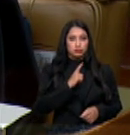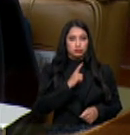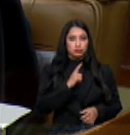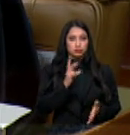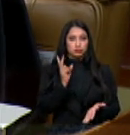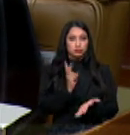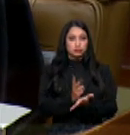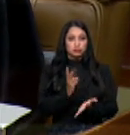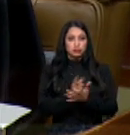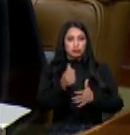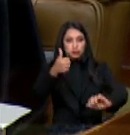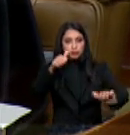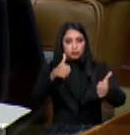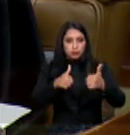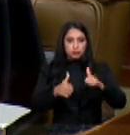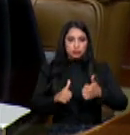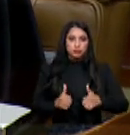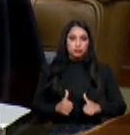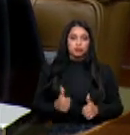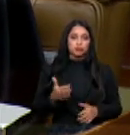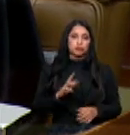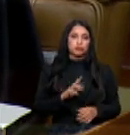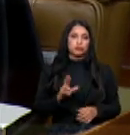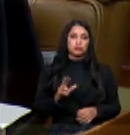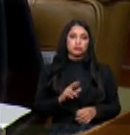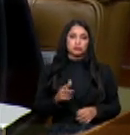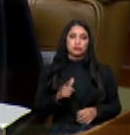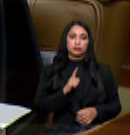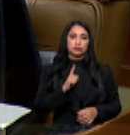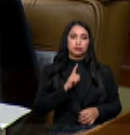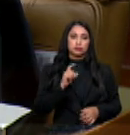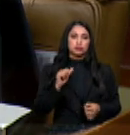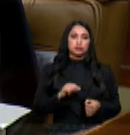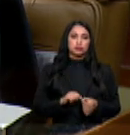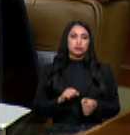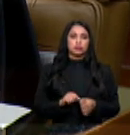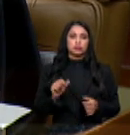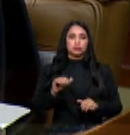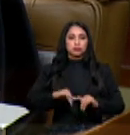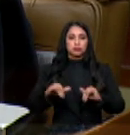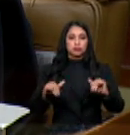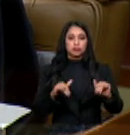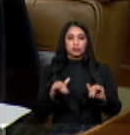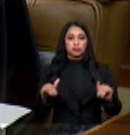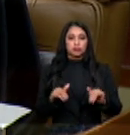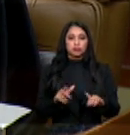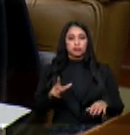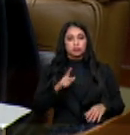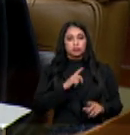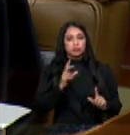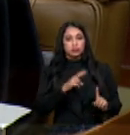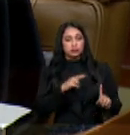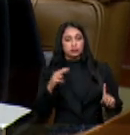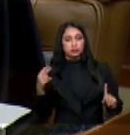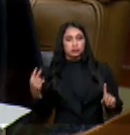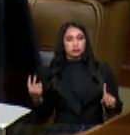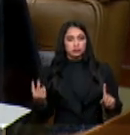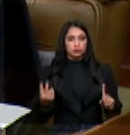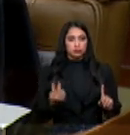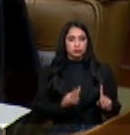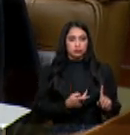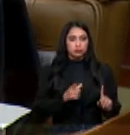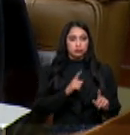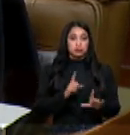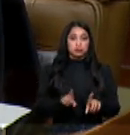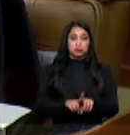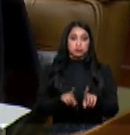que o exame não tenha sido feito de maneira individualizada, pelo menos pelo olhar que lancei sobre esse ponto.